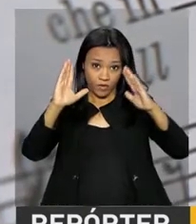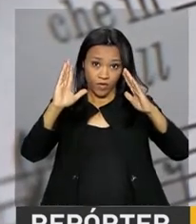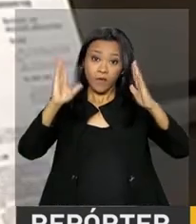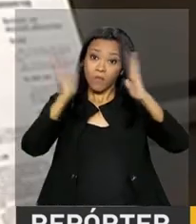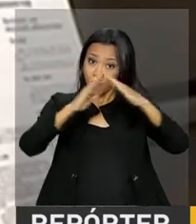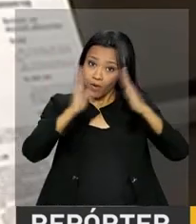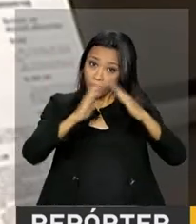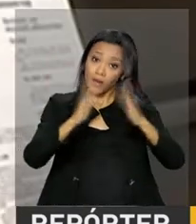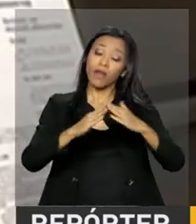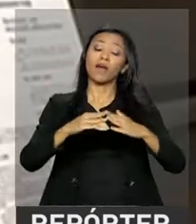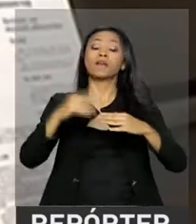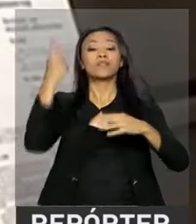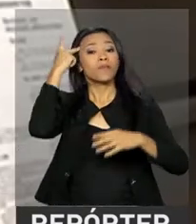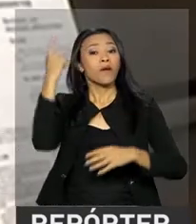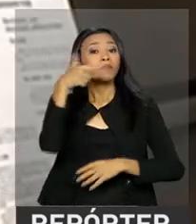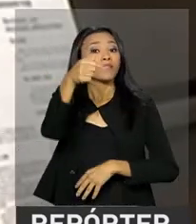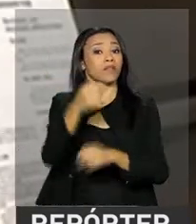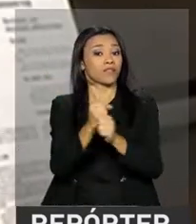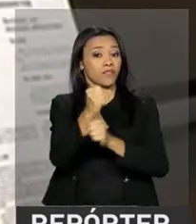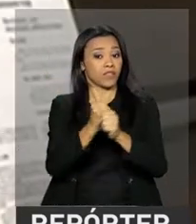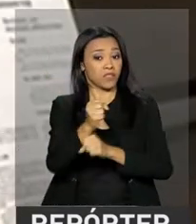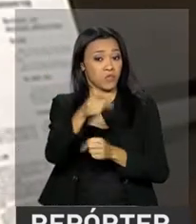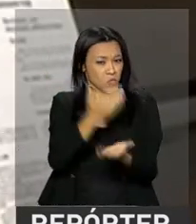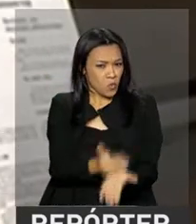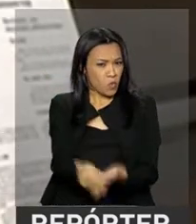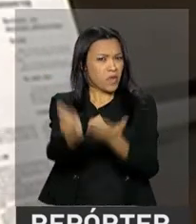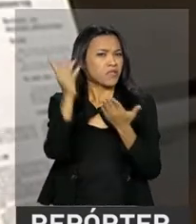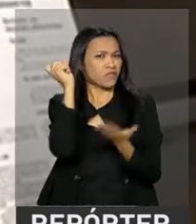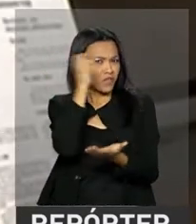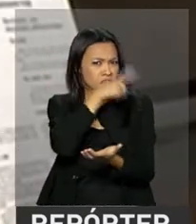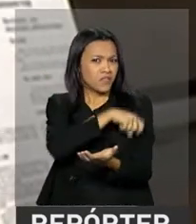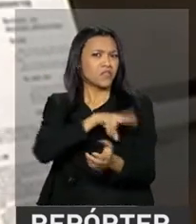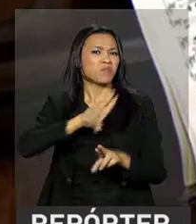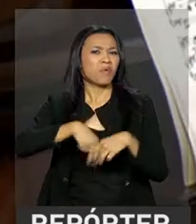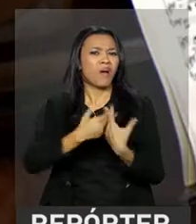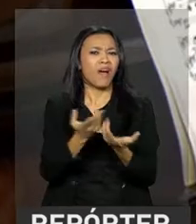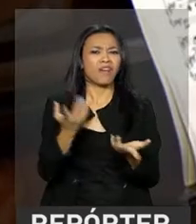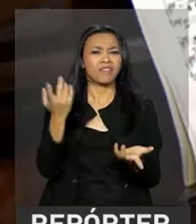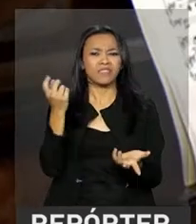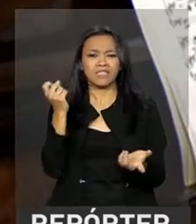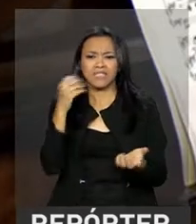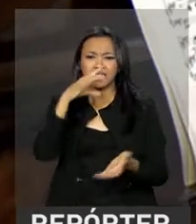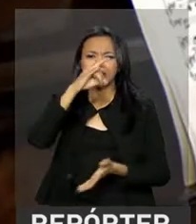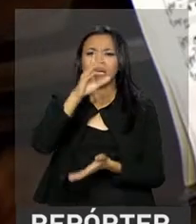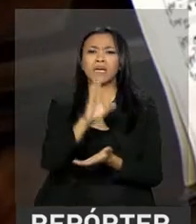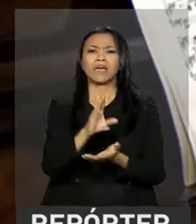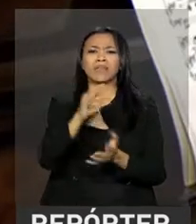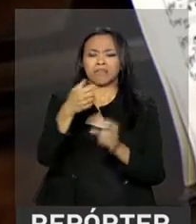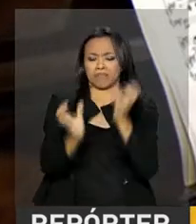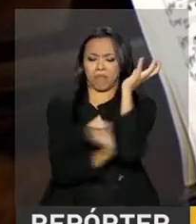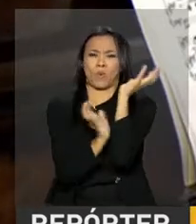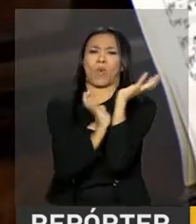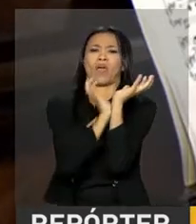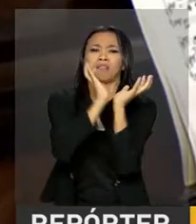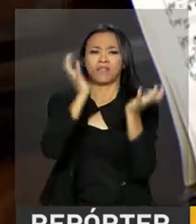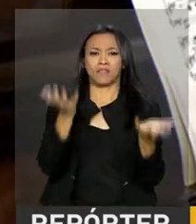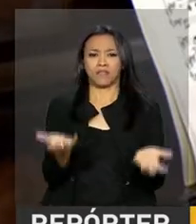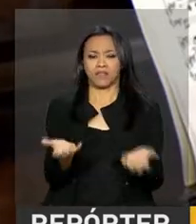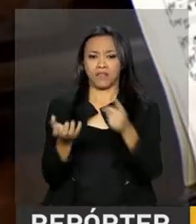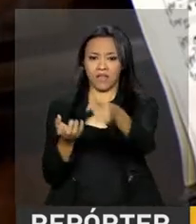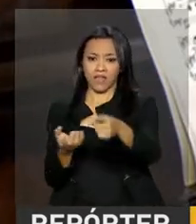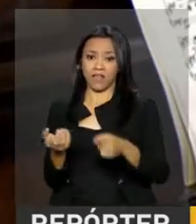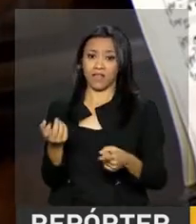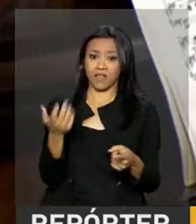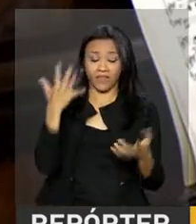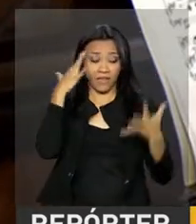anos no início segundo ela foi difícil por conta da burocracia por questões burocráticas havendo no momento eu me